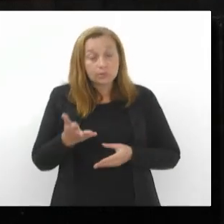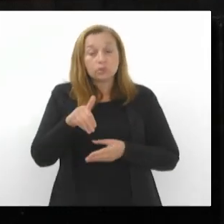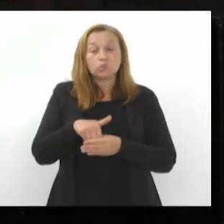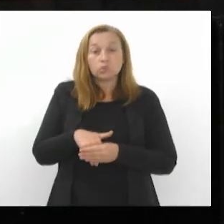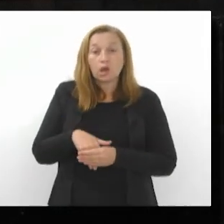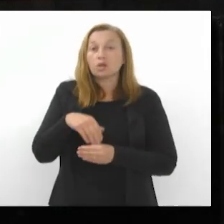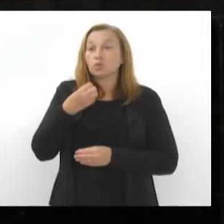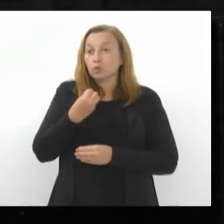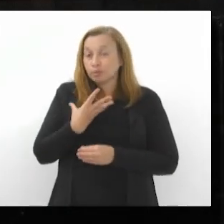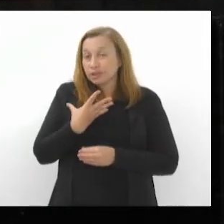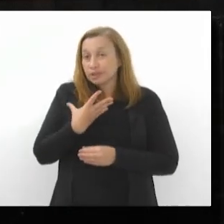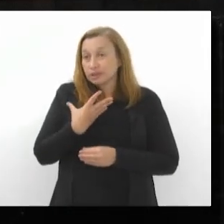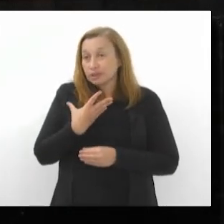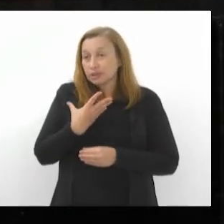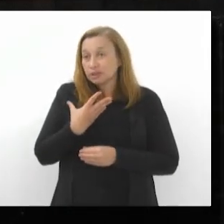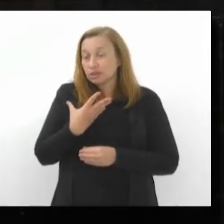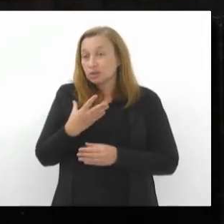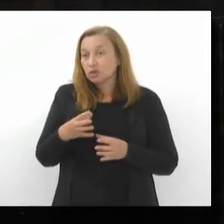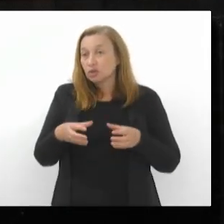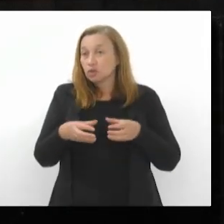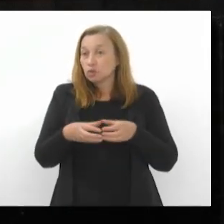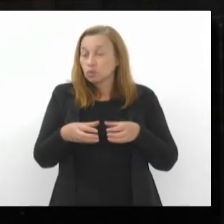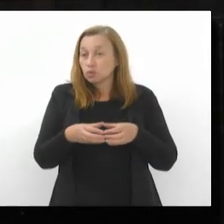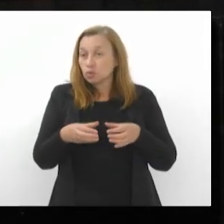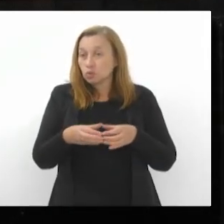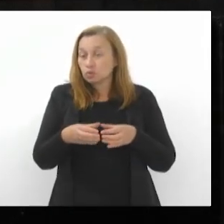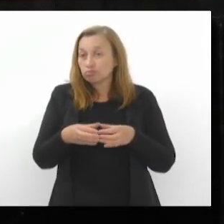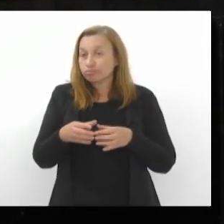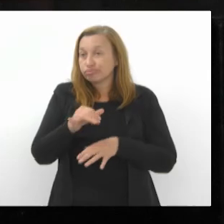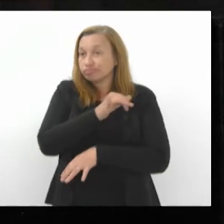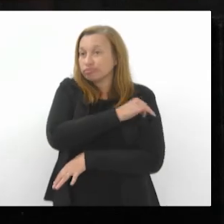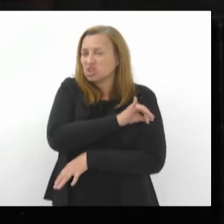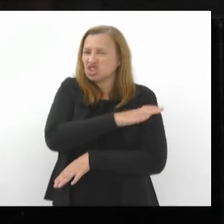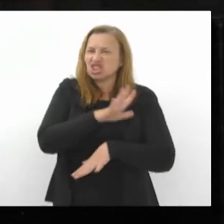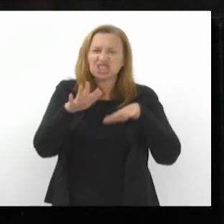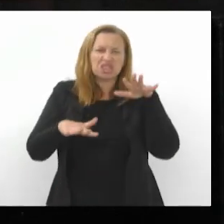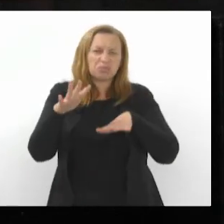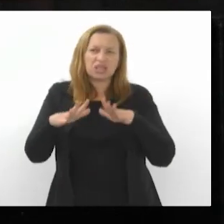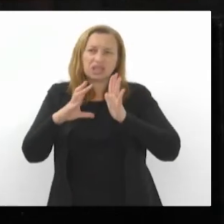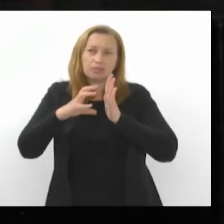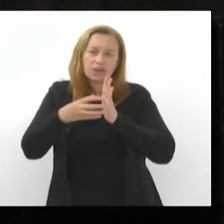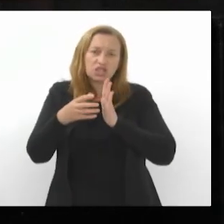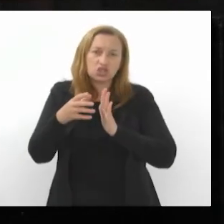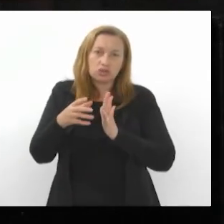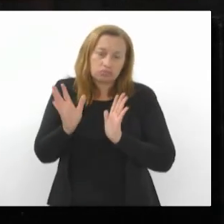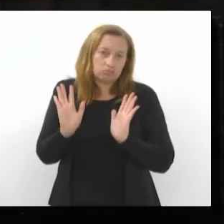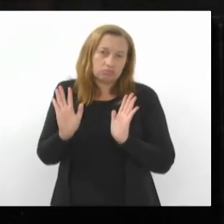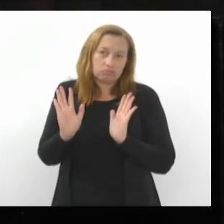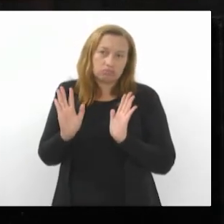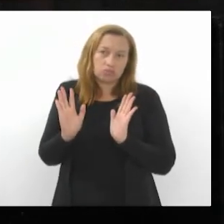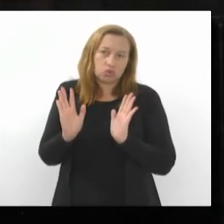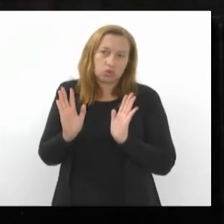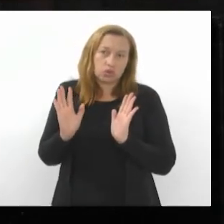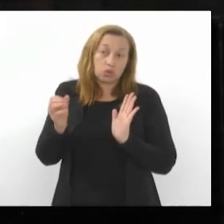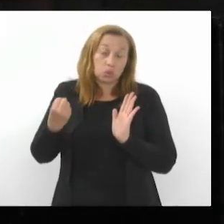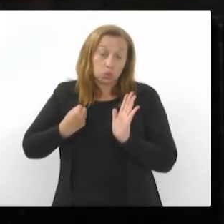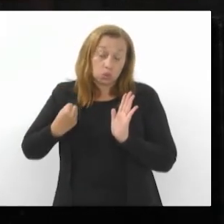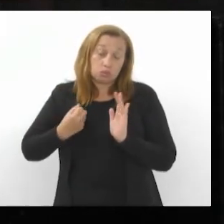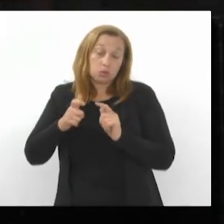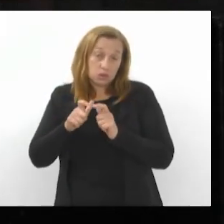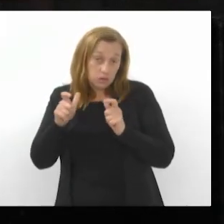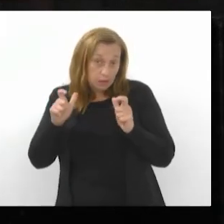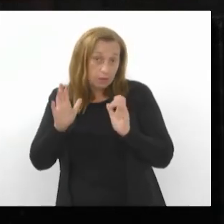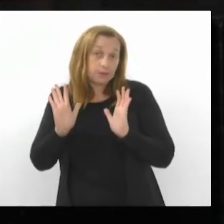votado, bancada do Rio de Janeiro, independente de partido político, em número